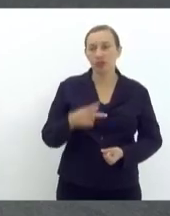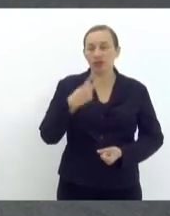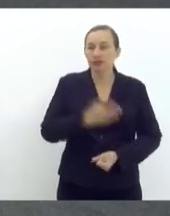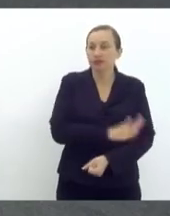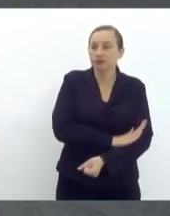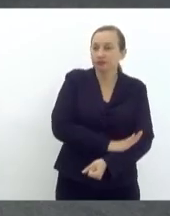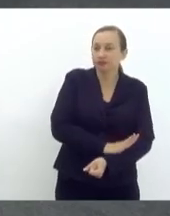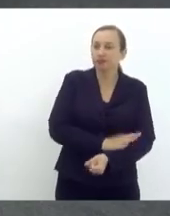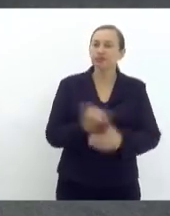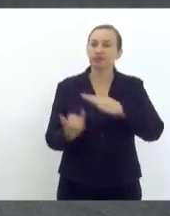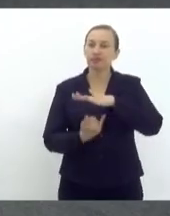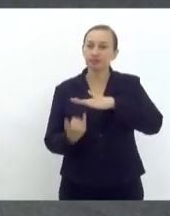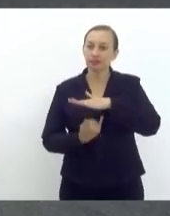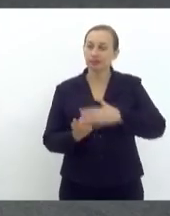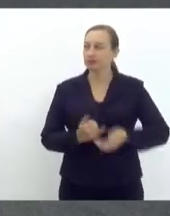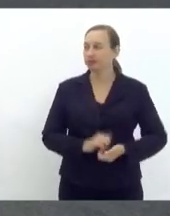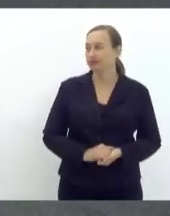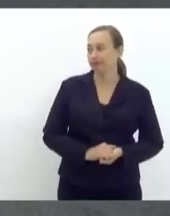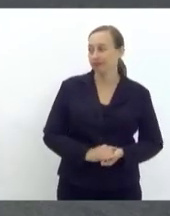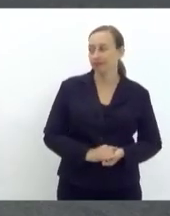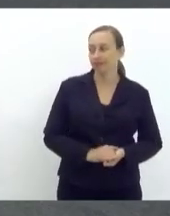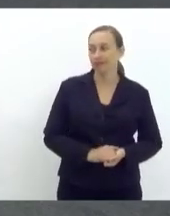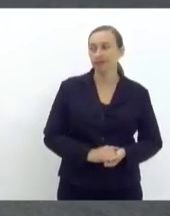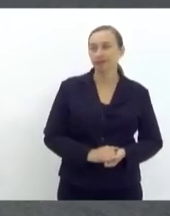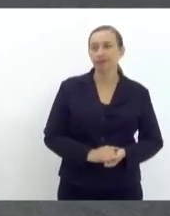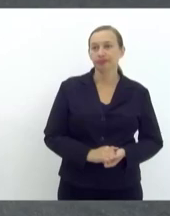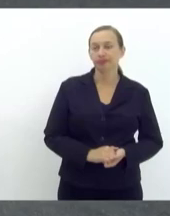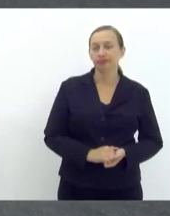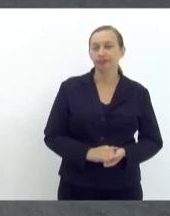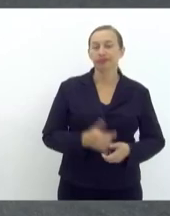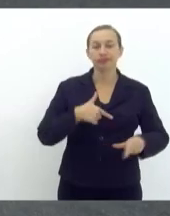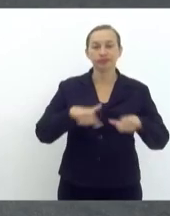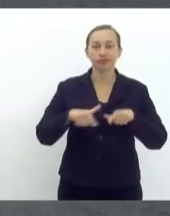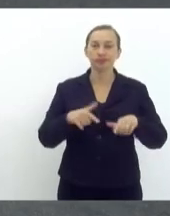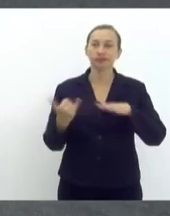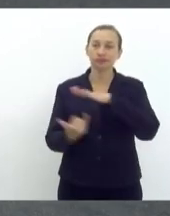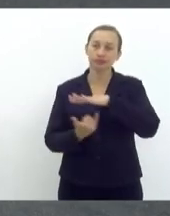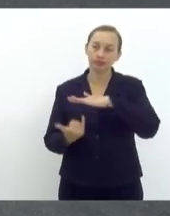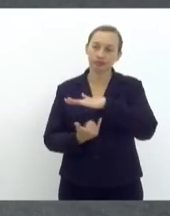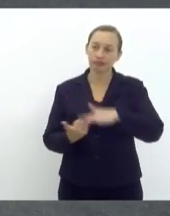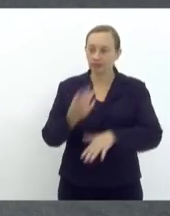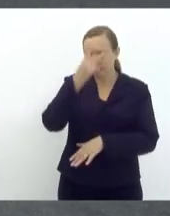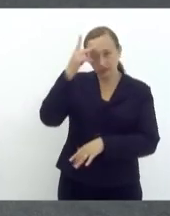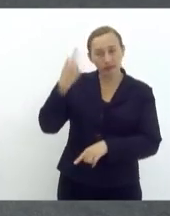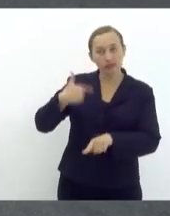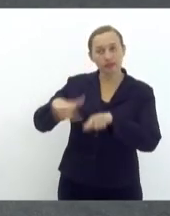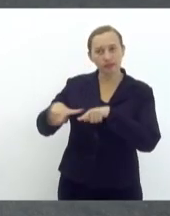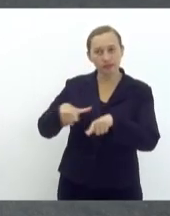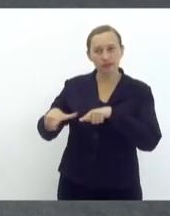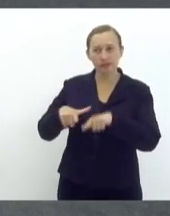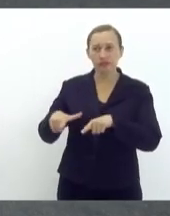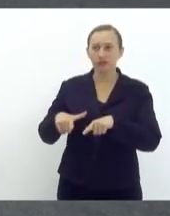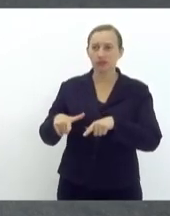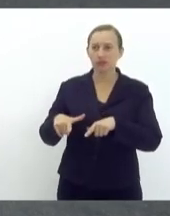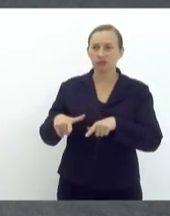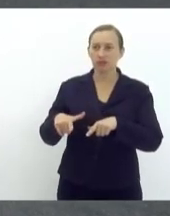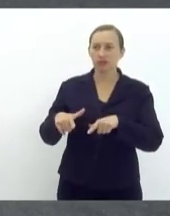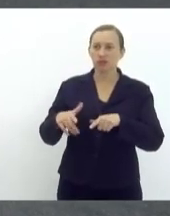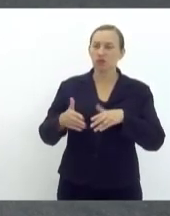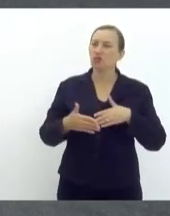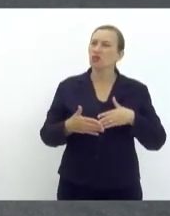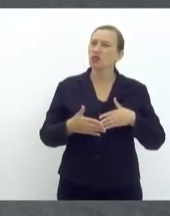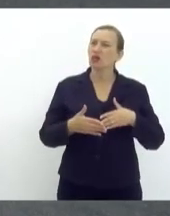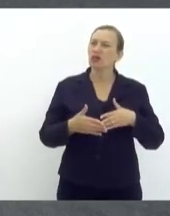racismo institucional e quando as instituições aqueles que trabalham para as instituições são levados a olhar de forma